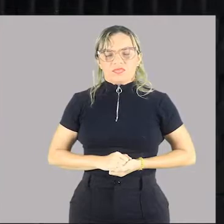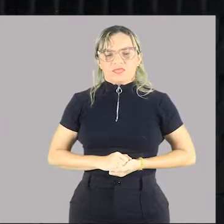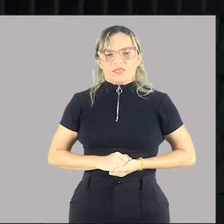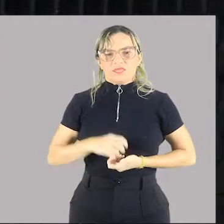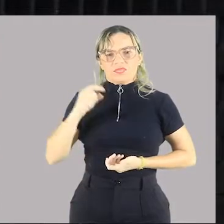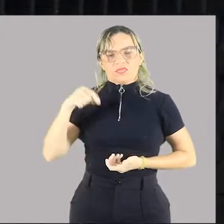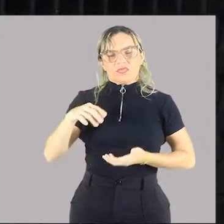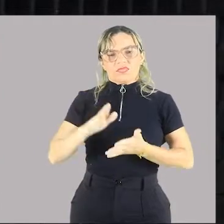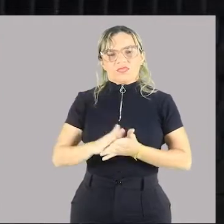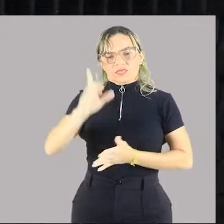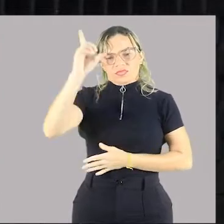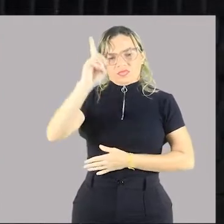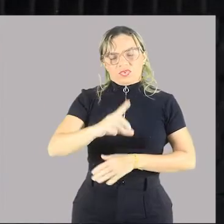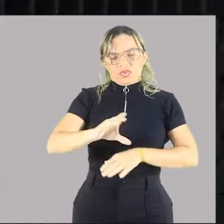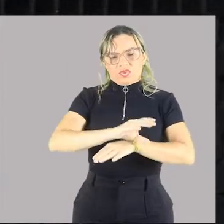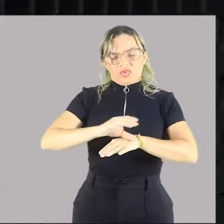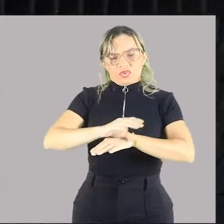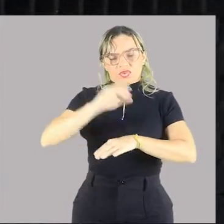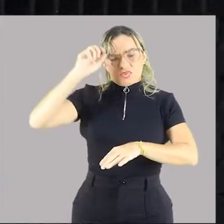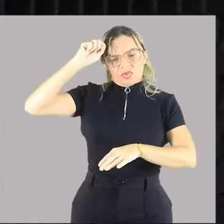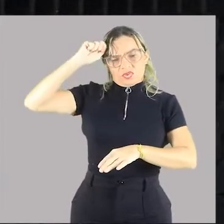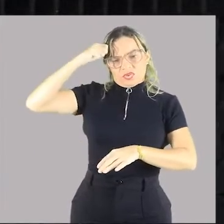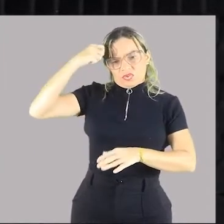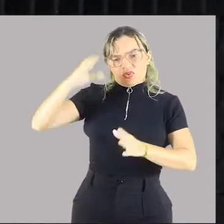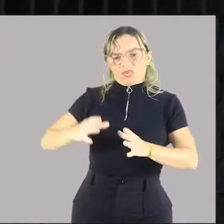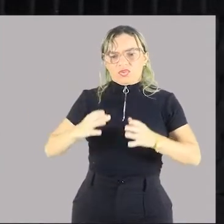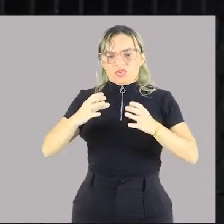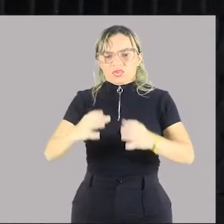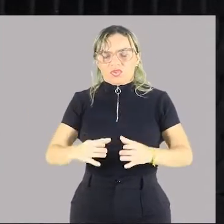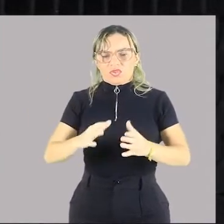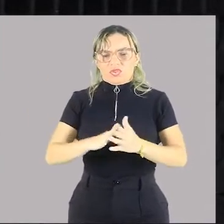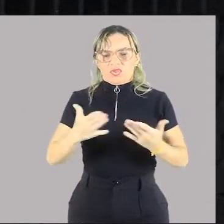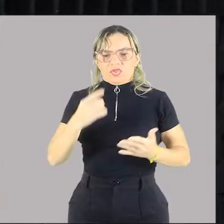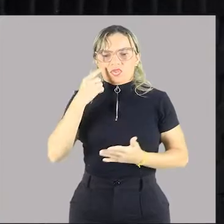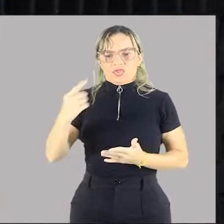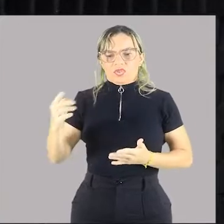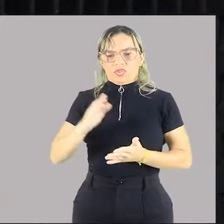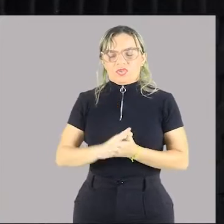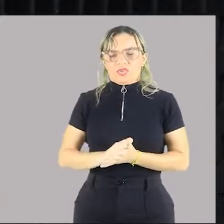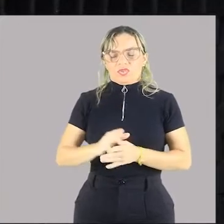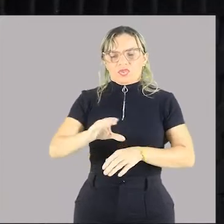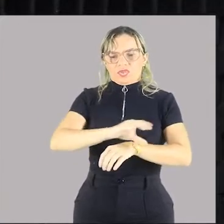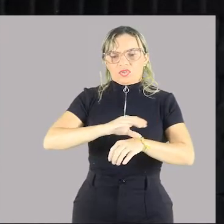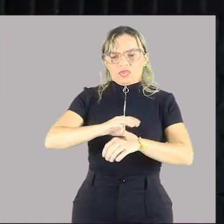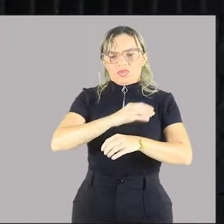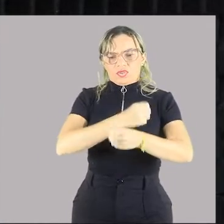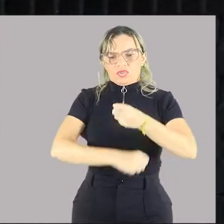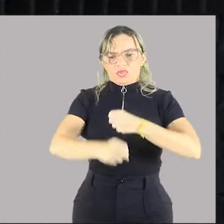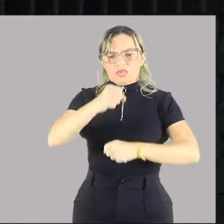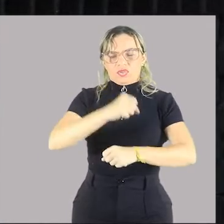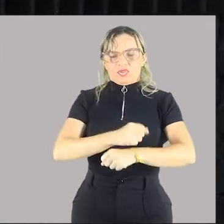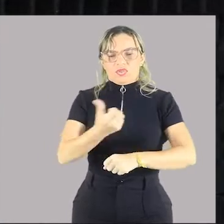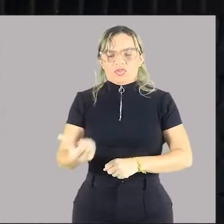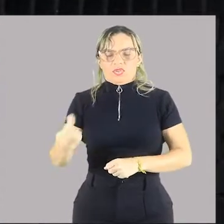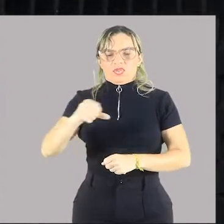um direito constitucional, garantido na Constituição de 1988, um direito à